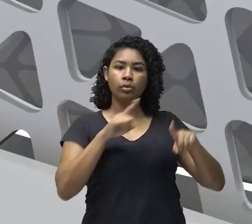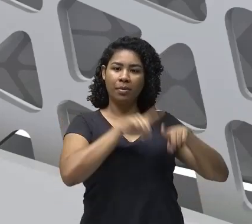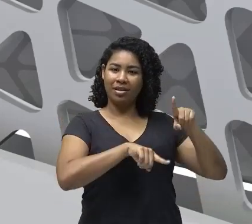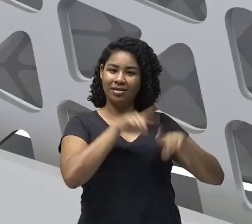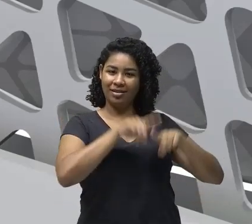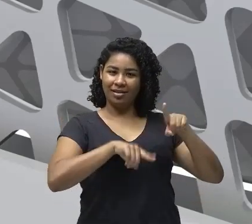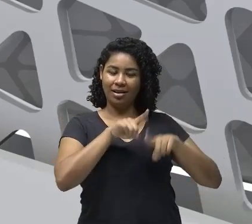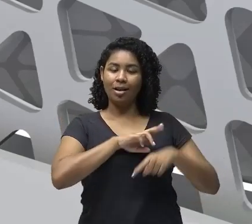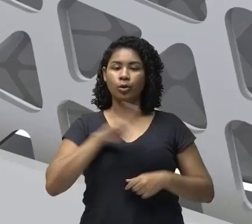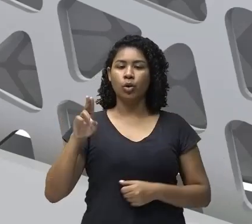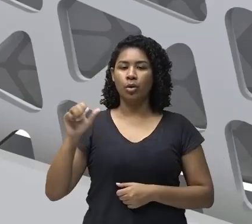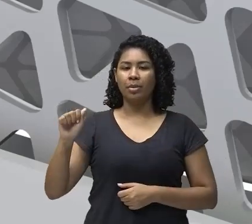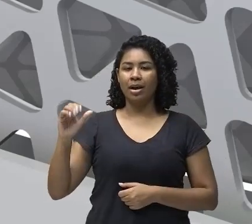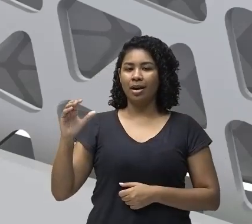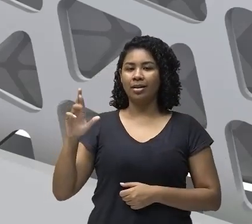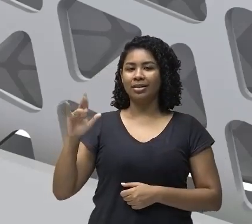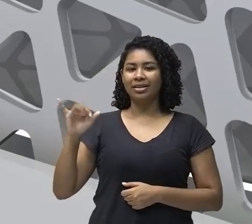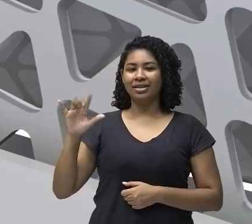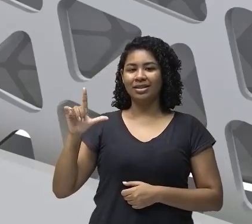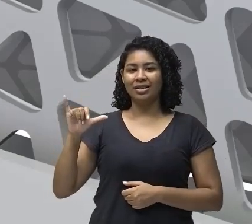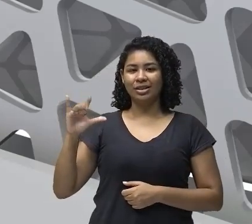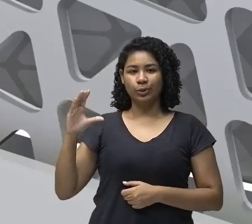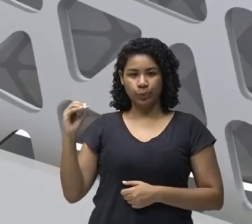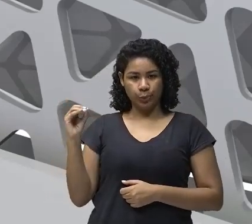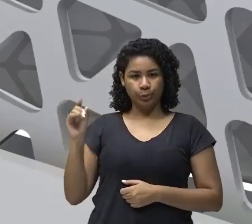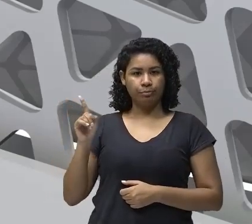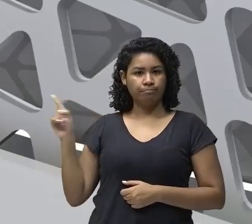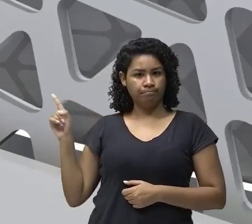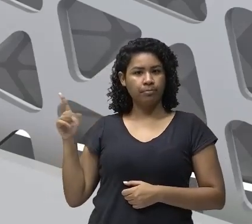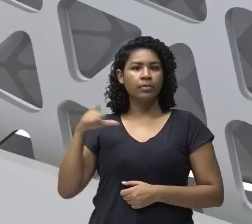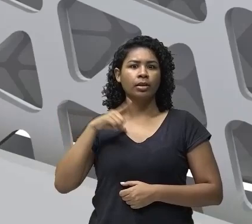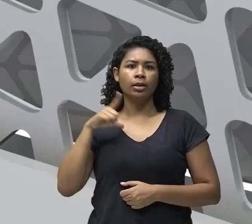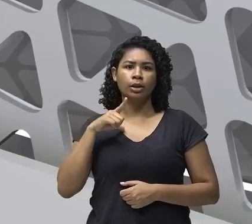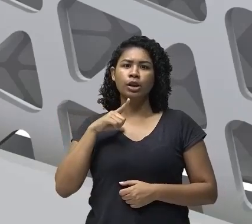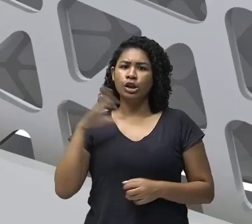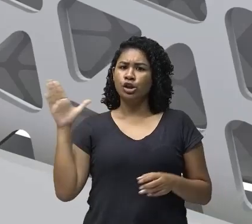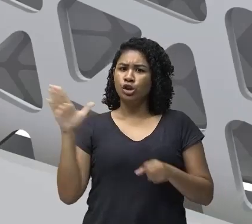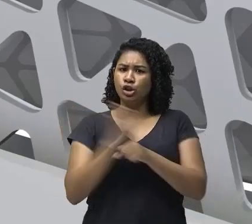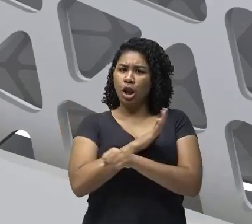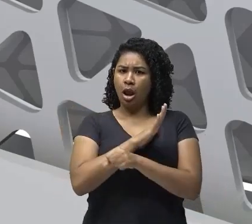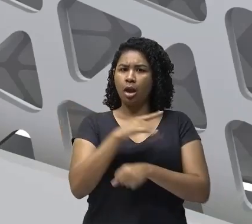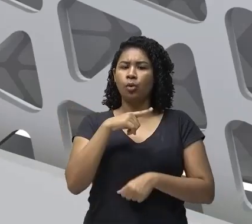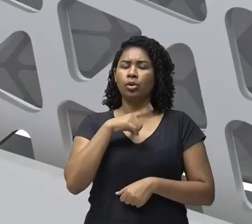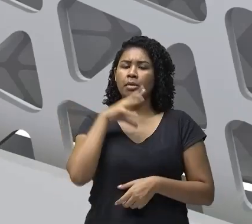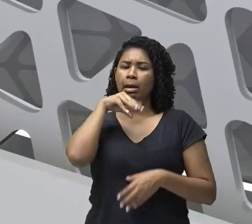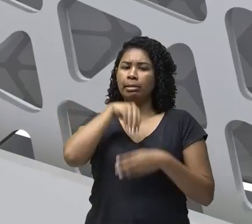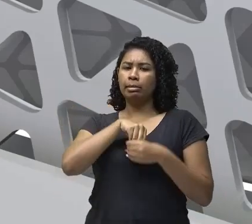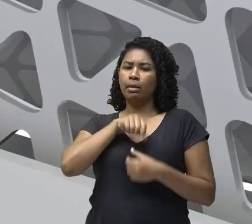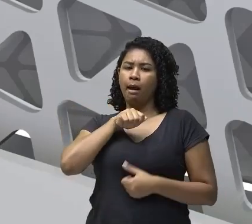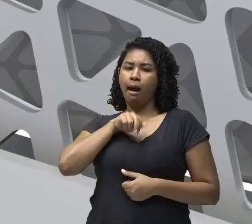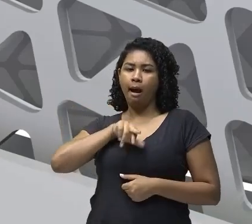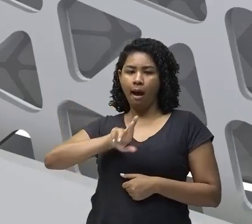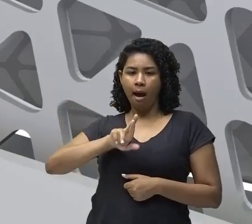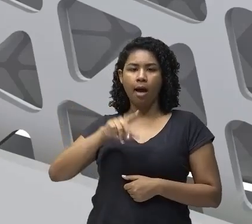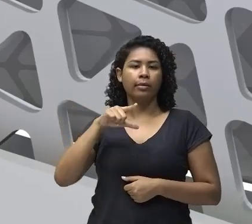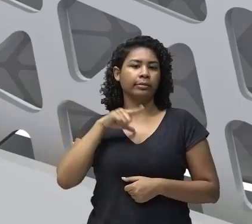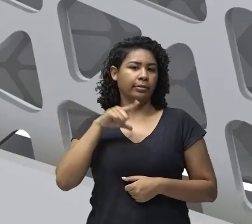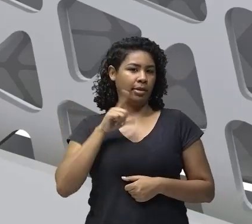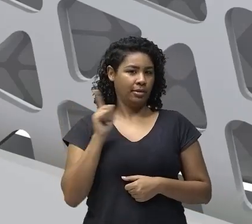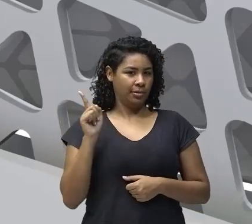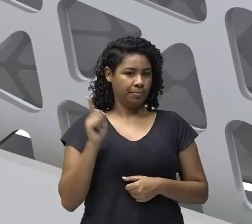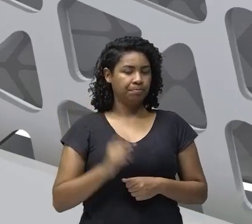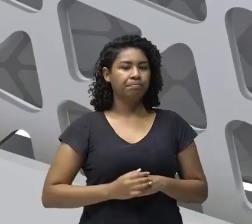material acrílico. Observem aqui comigo. Esse balão está cheio, o ar está aqui dentro, ocupando todo o